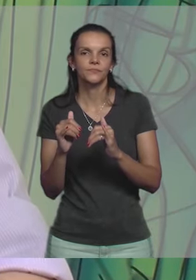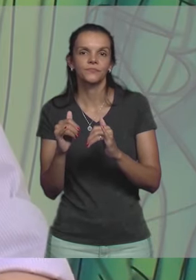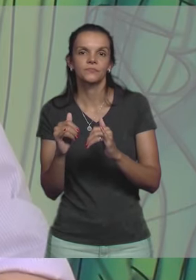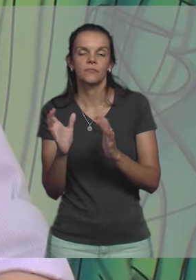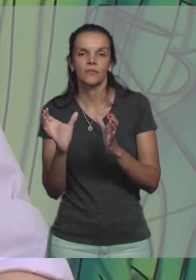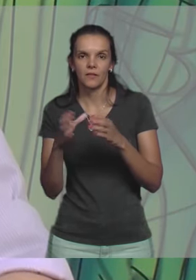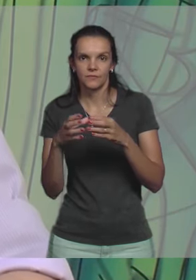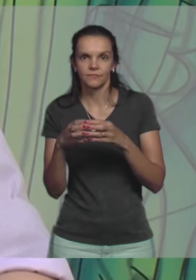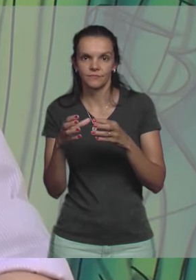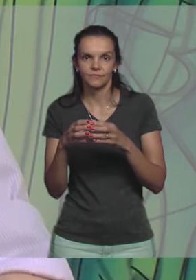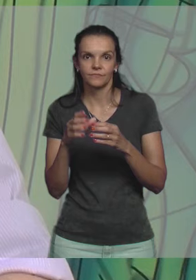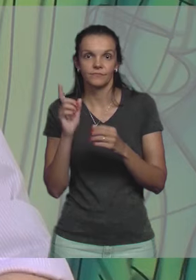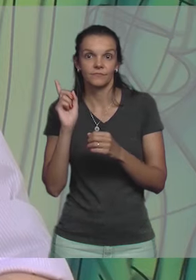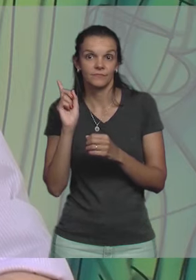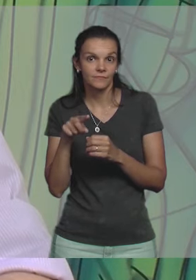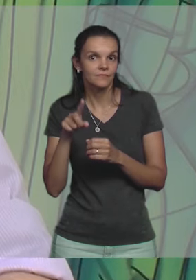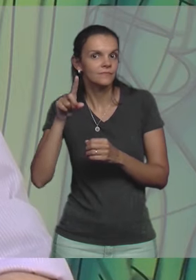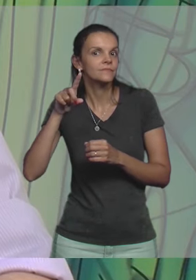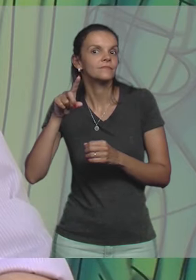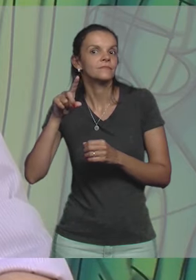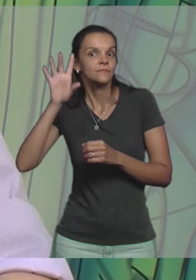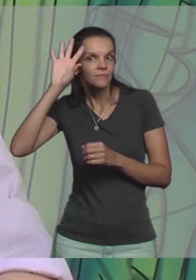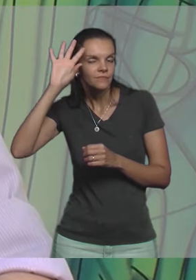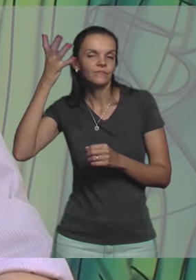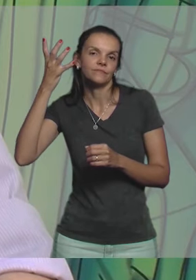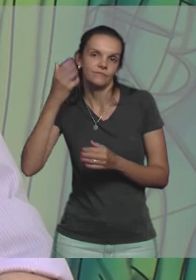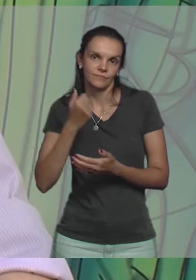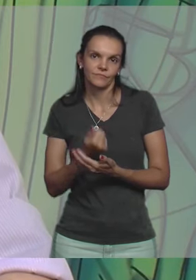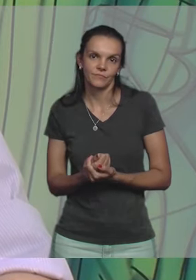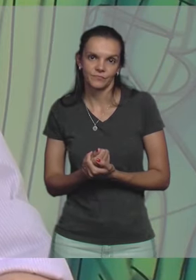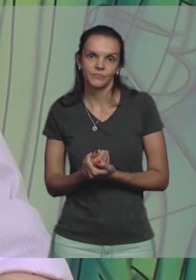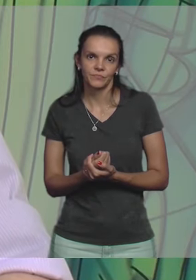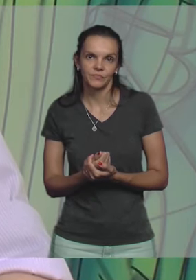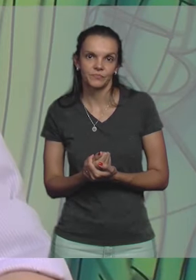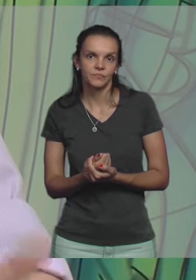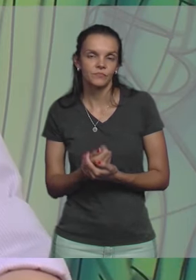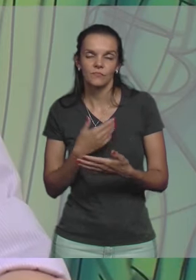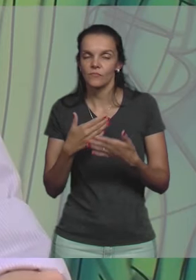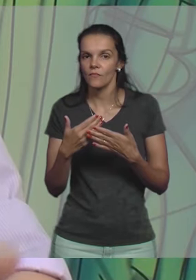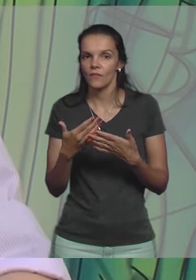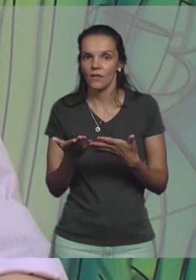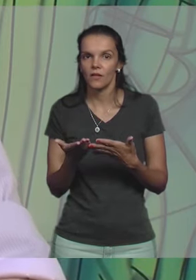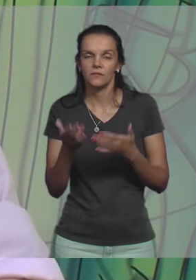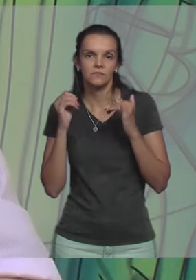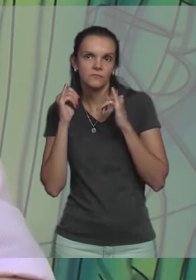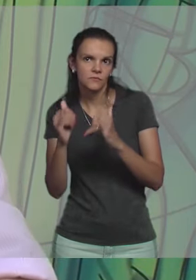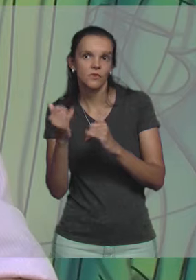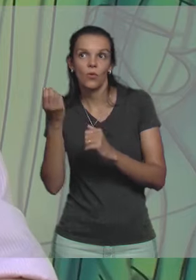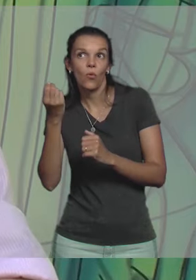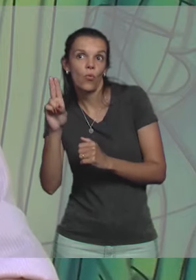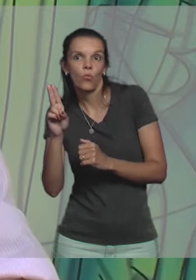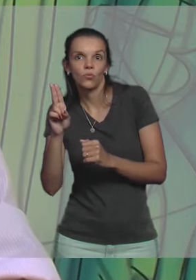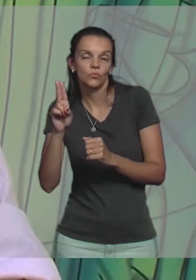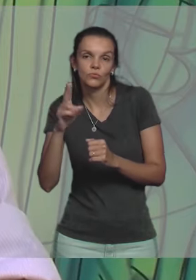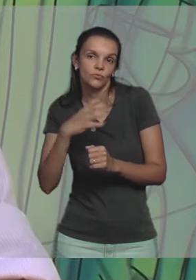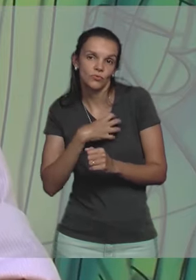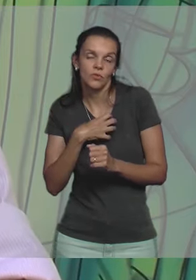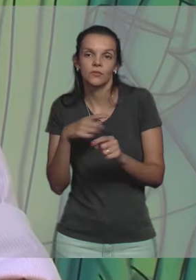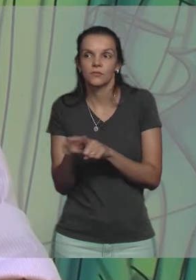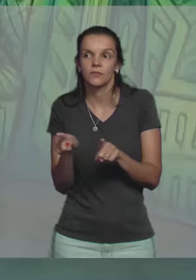grande segredo para resolver a questão da mobilidade urbana. Seja como for, não só o ônibus, mas como outros modais.